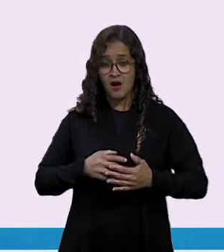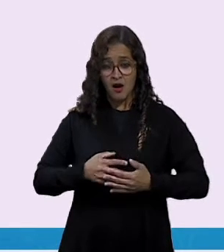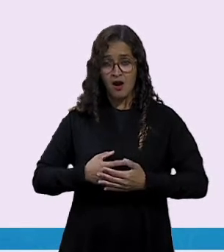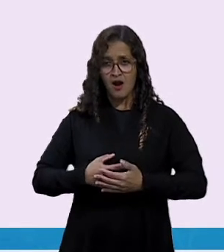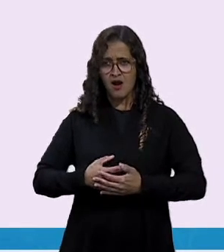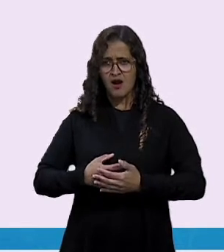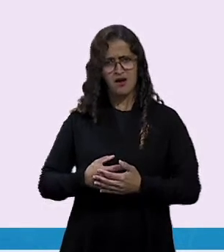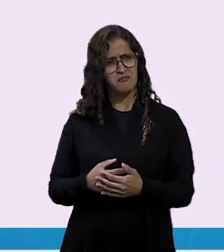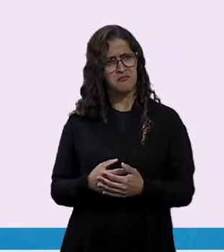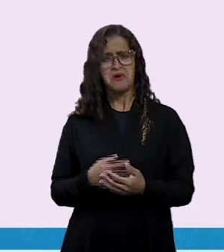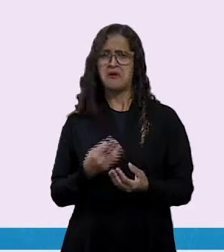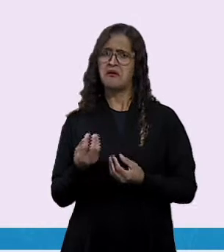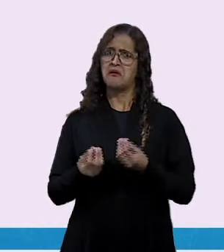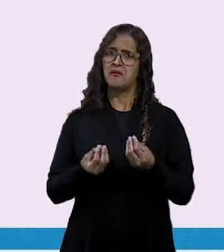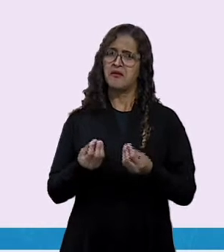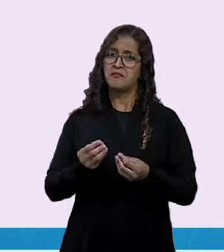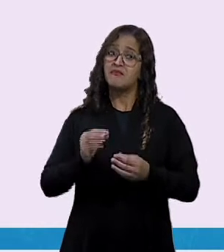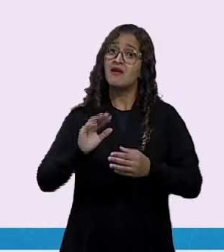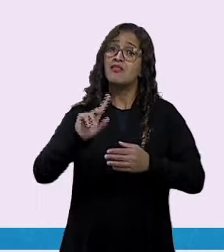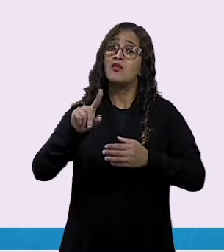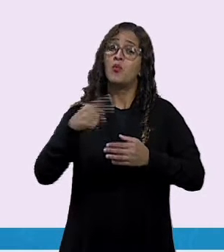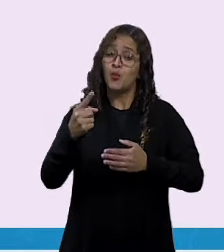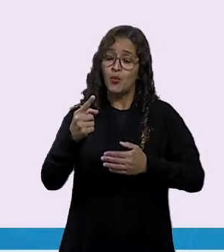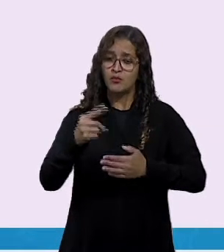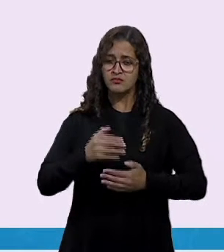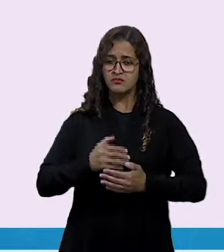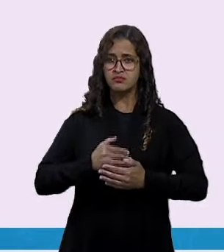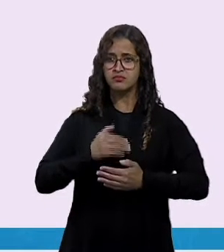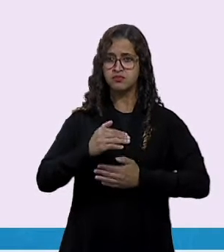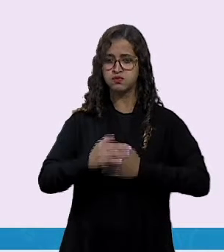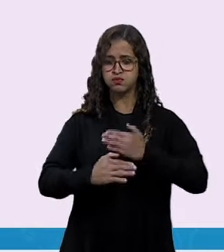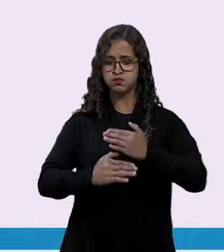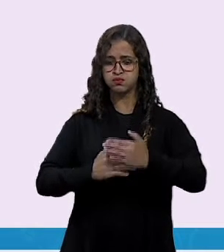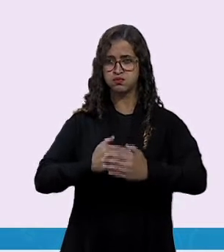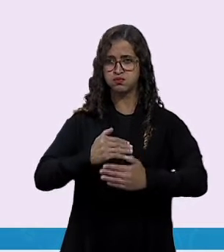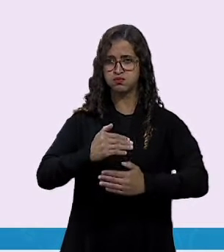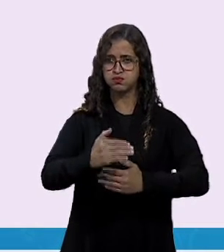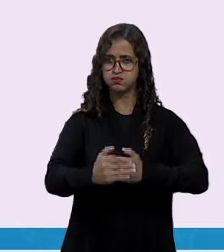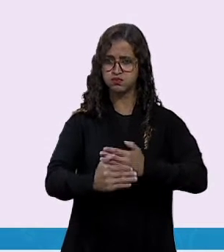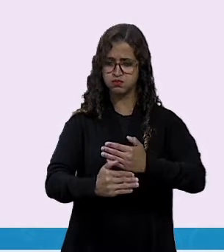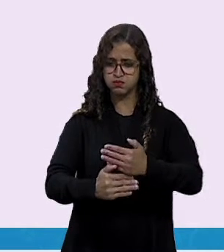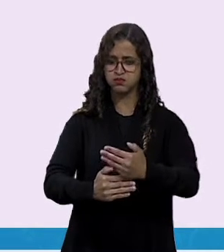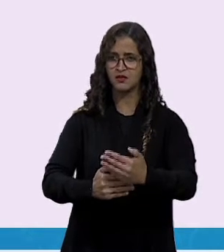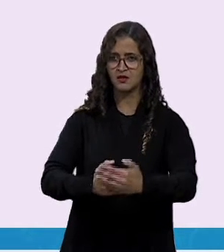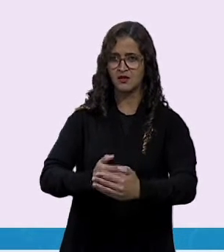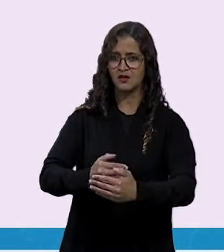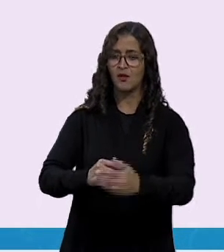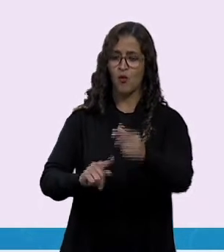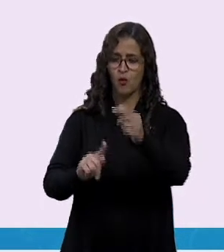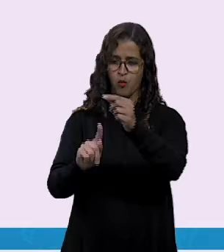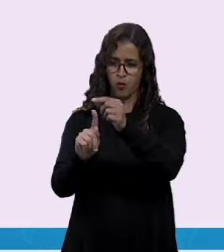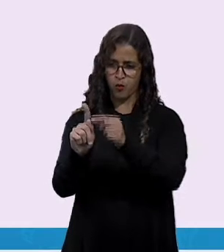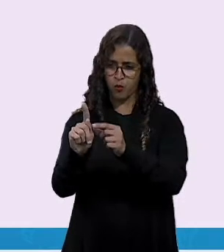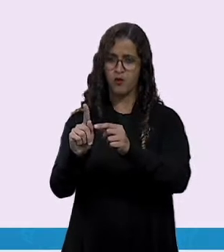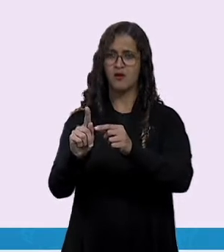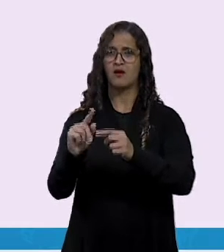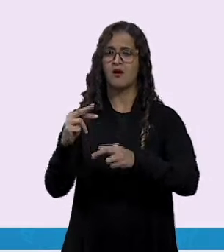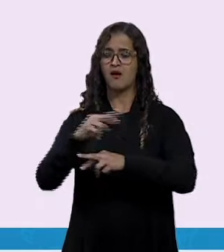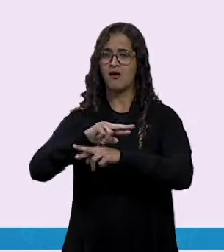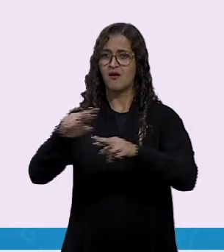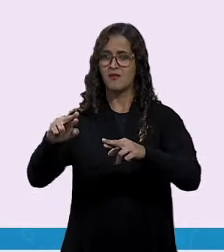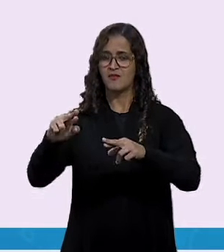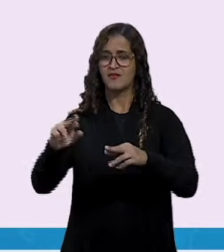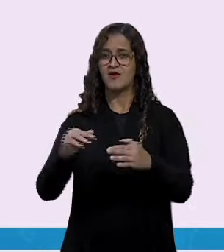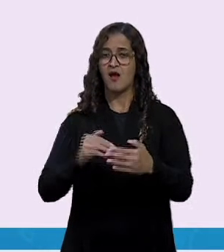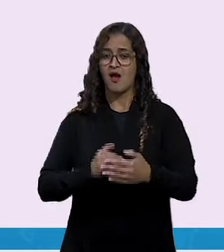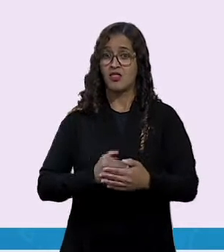tá pequenininha. Vai passando os meses, a barriga da mamãe fica grandona. Por que a barriga fica grande?